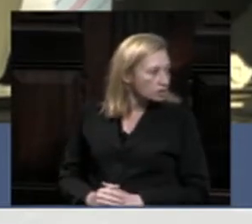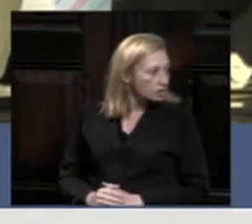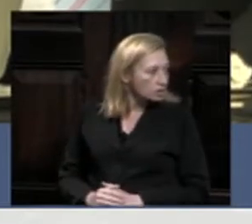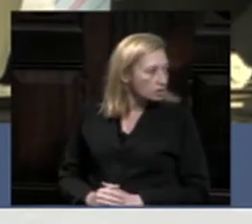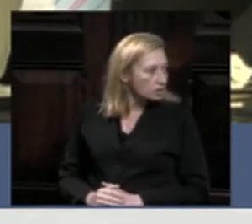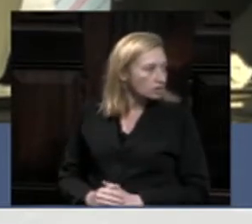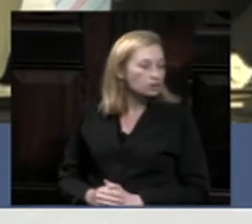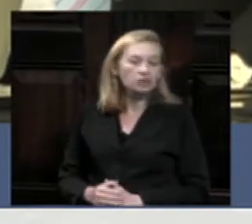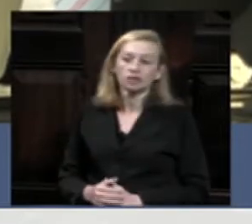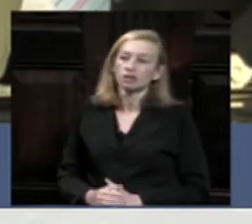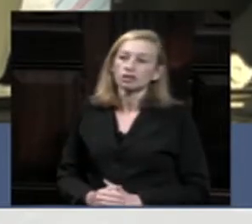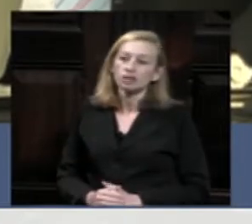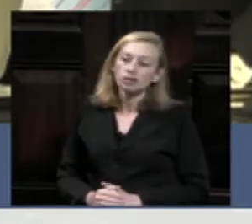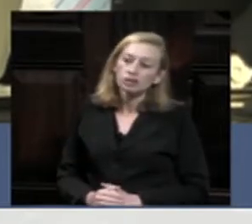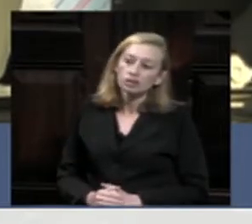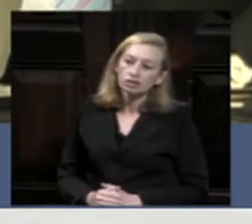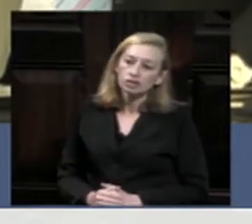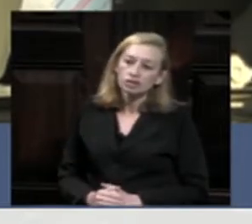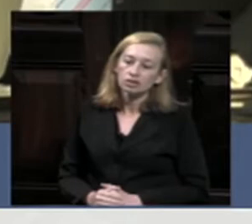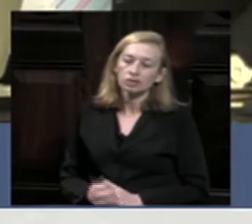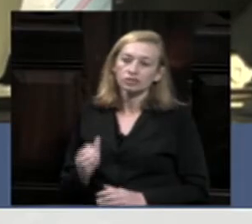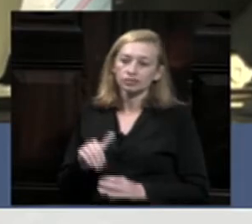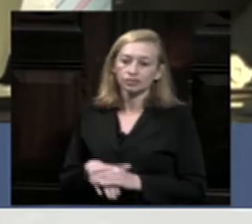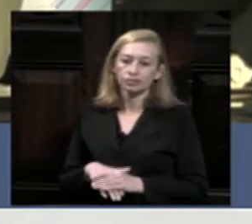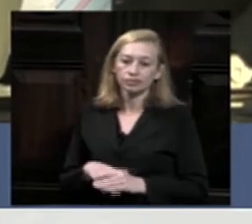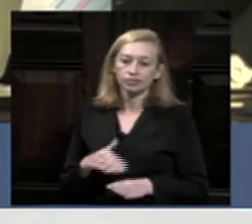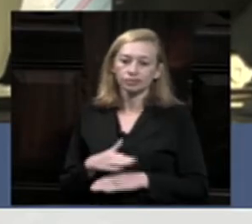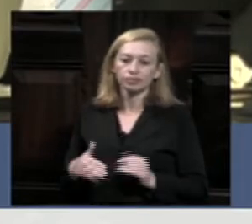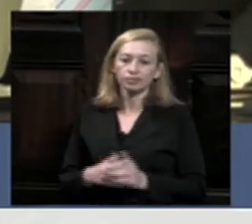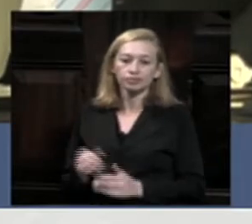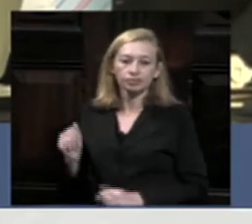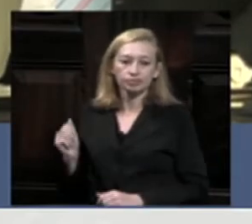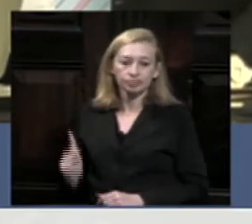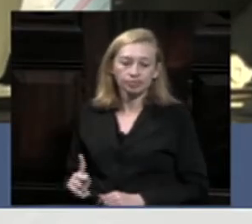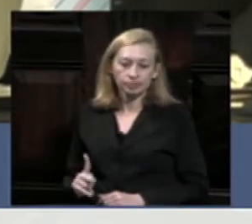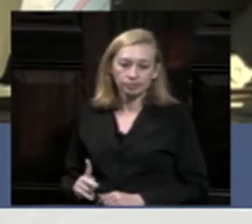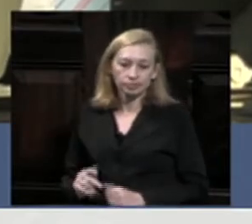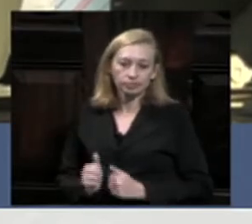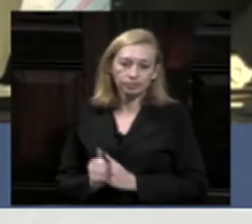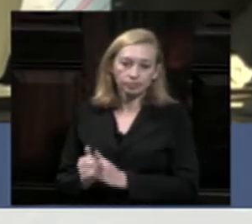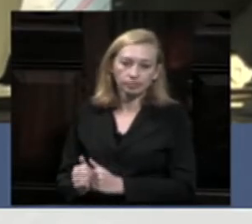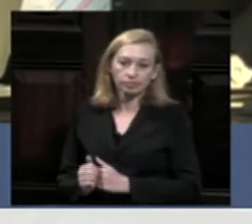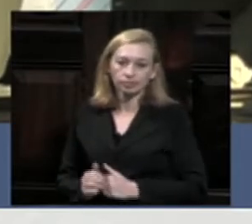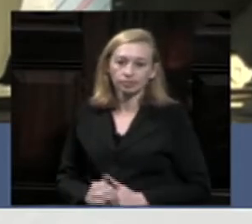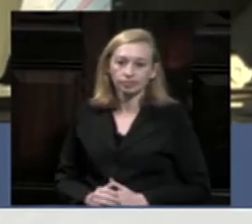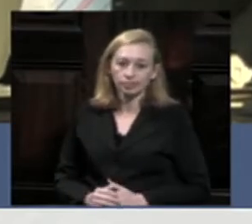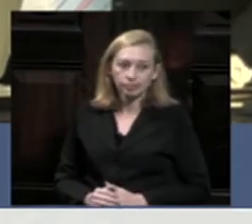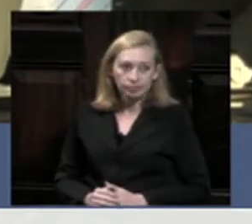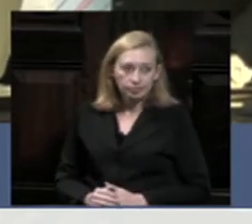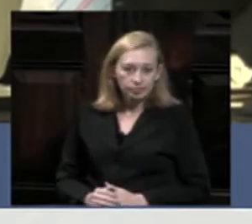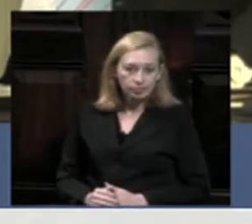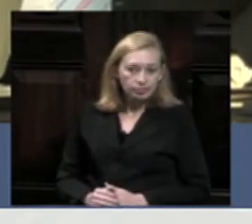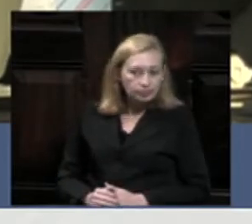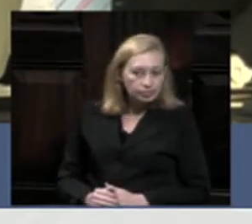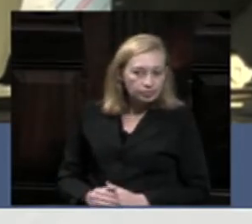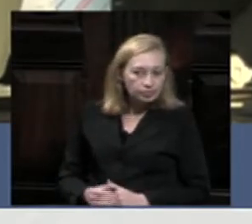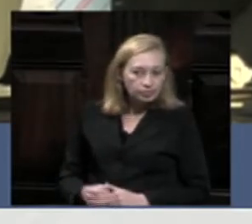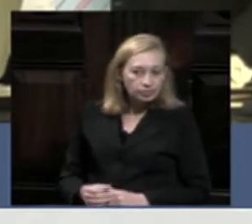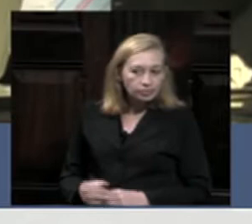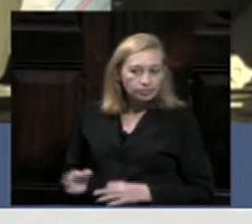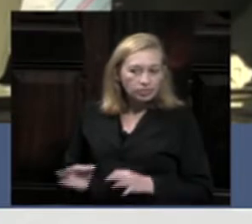favorável, relator Dica. Em votação, senhores que aprovam a como estão, aprovado, vai a promulgação. Projeto de